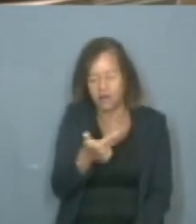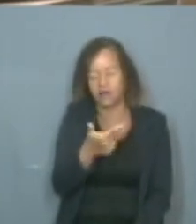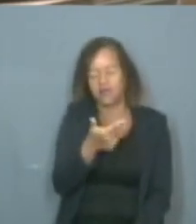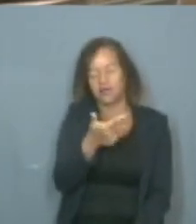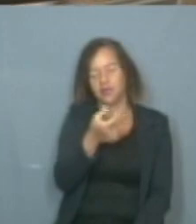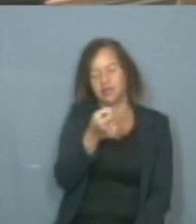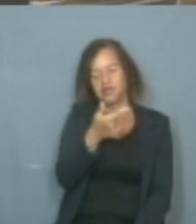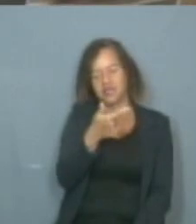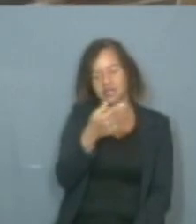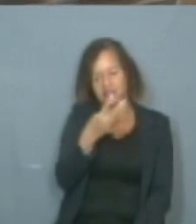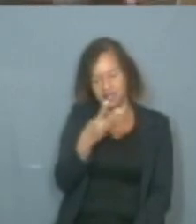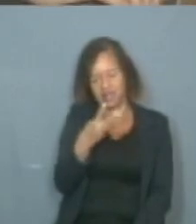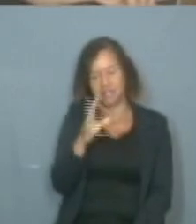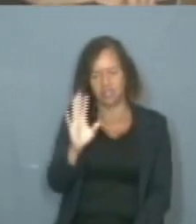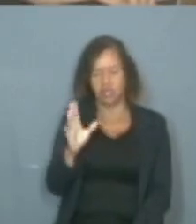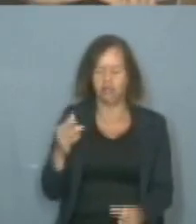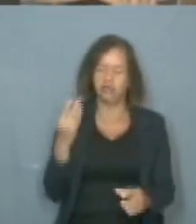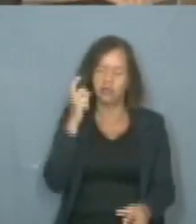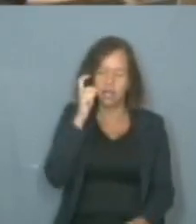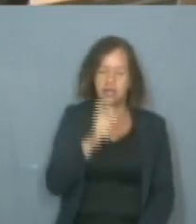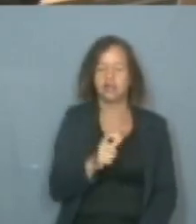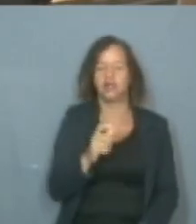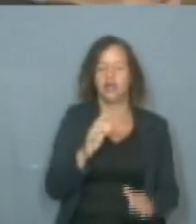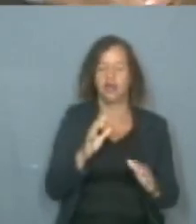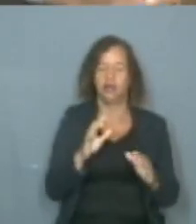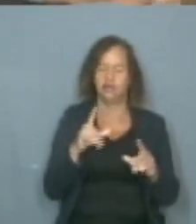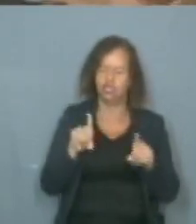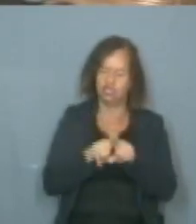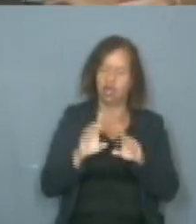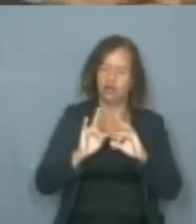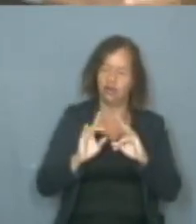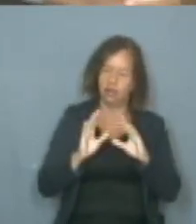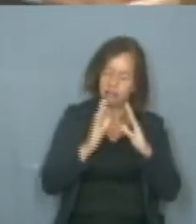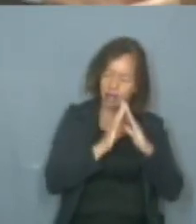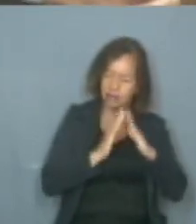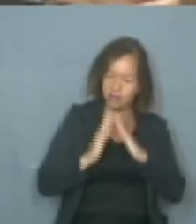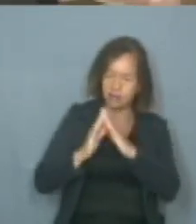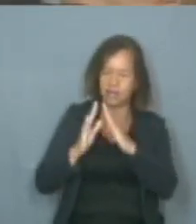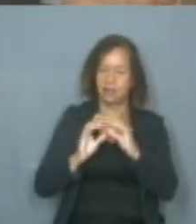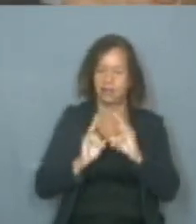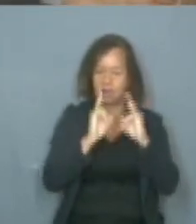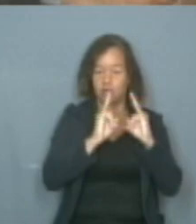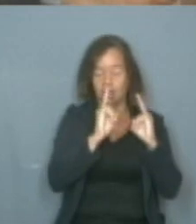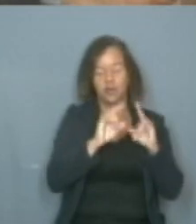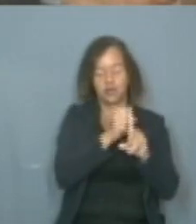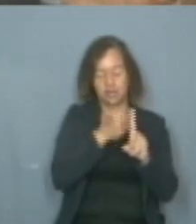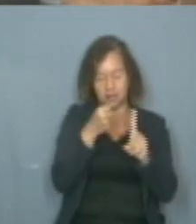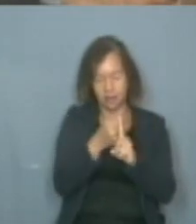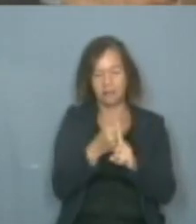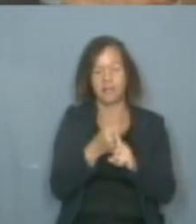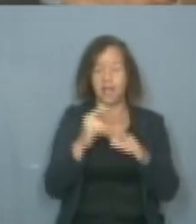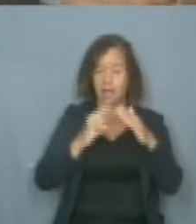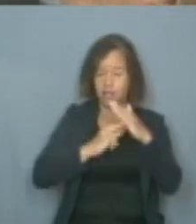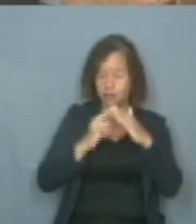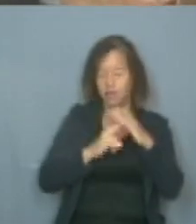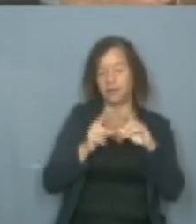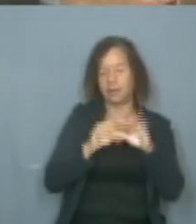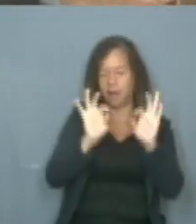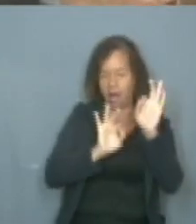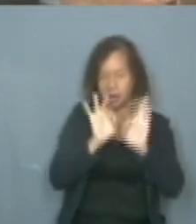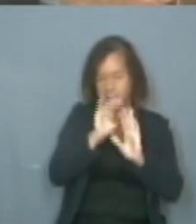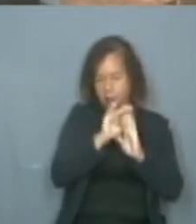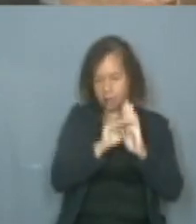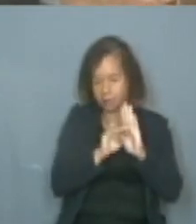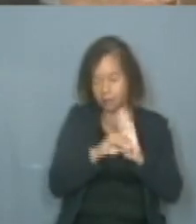de habitação de interesse social. Dispõe sobre o sistema municipal de habitação de interesse social e institui elementos para a elaboração do